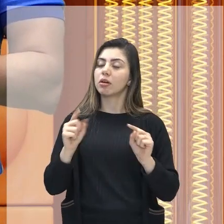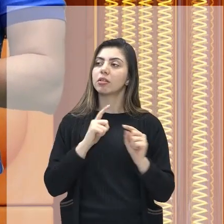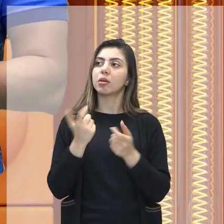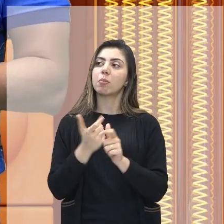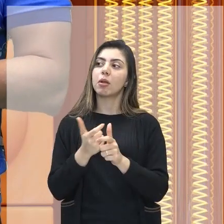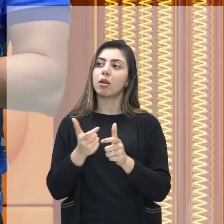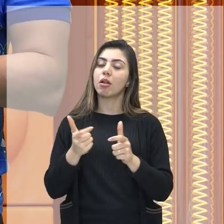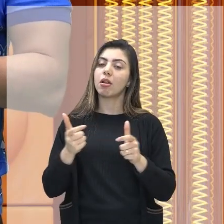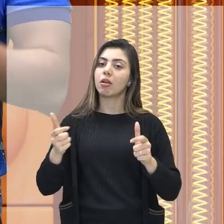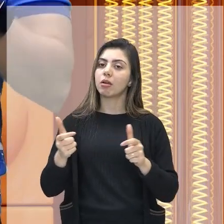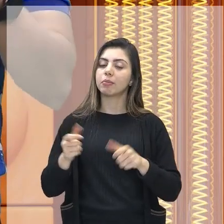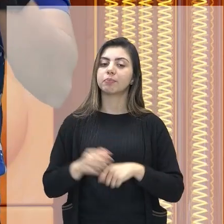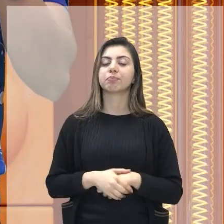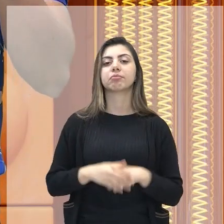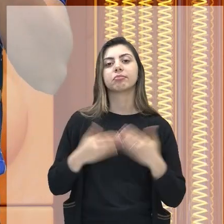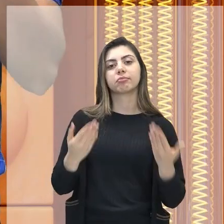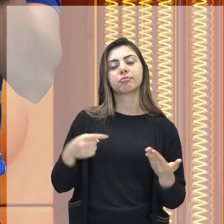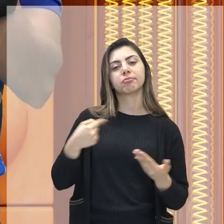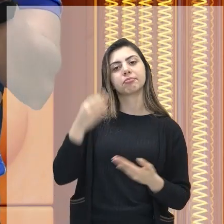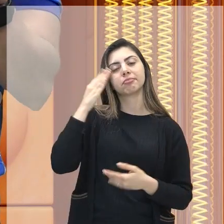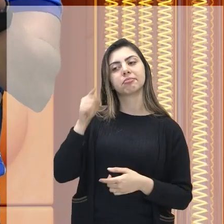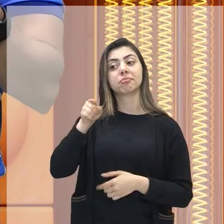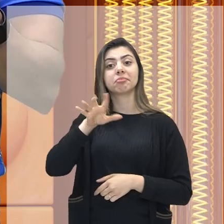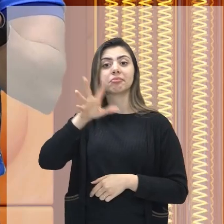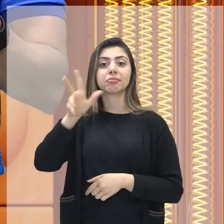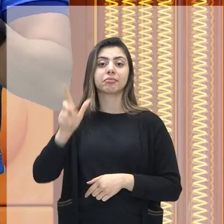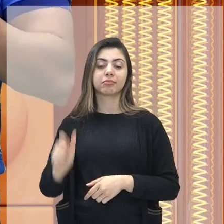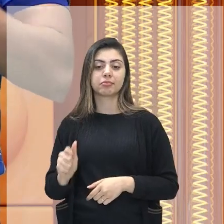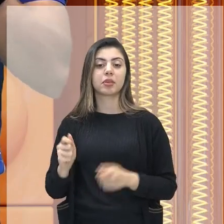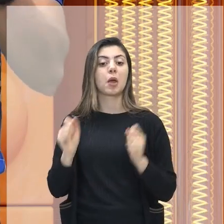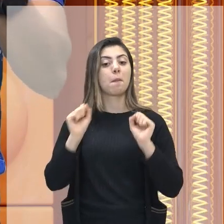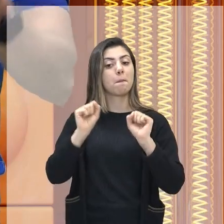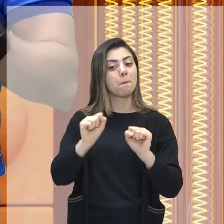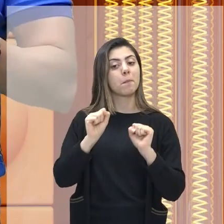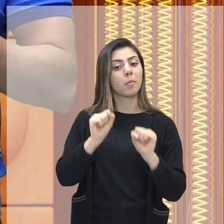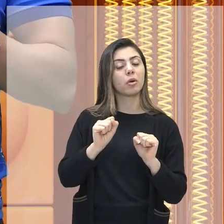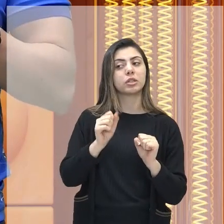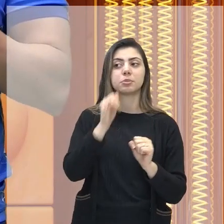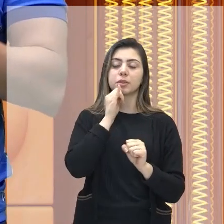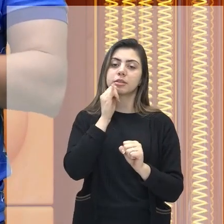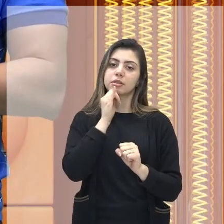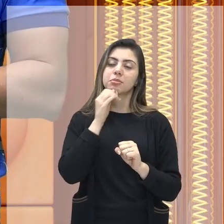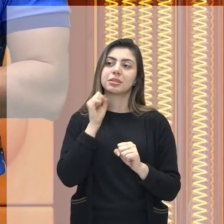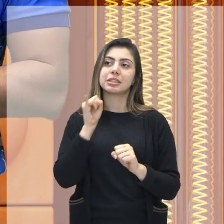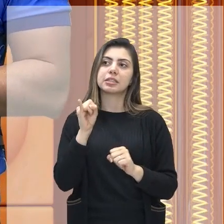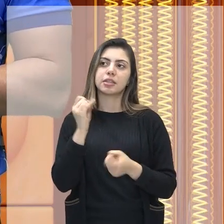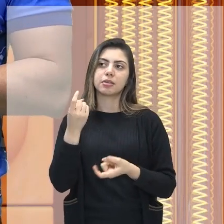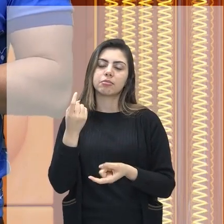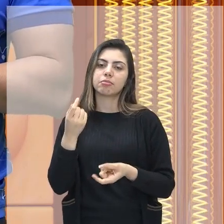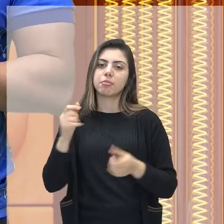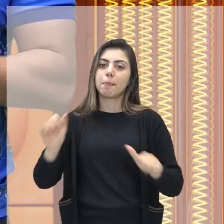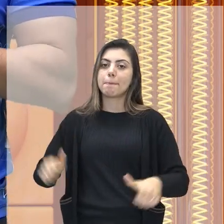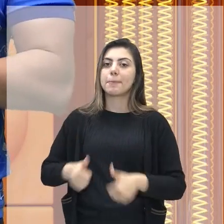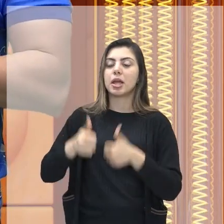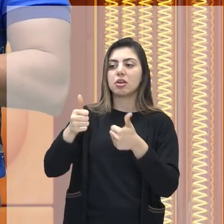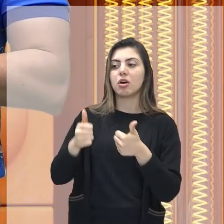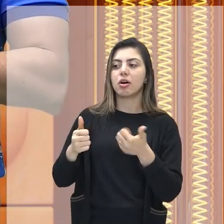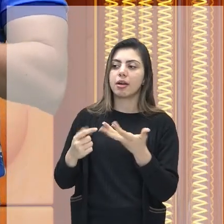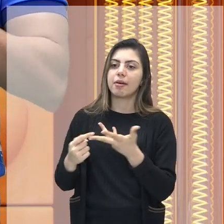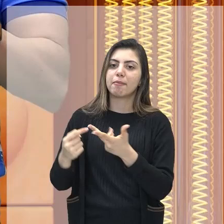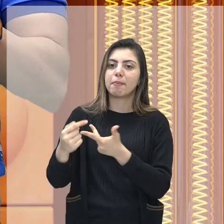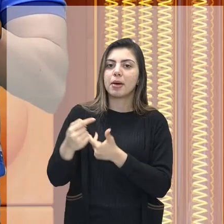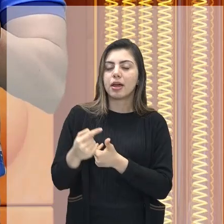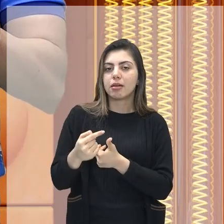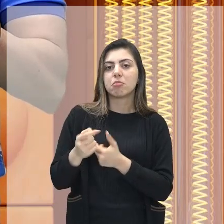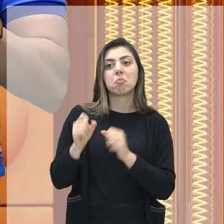crescimento, já que a África ela pode vir a se tornar, se as coisas obviamente melhorarem dentro do continente